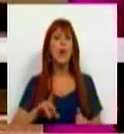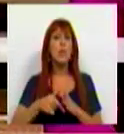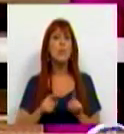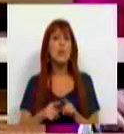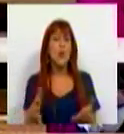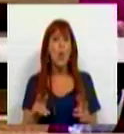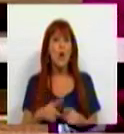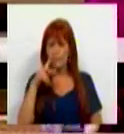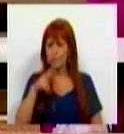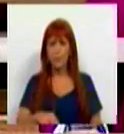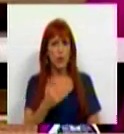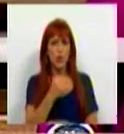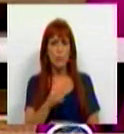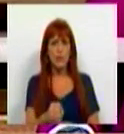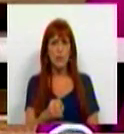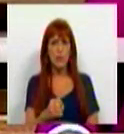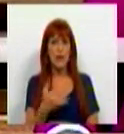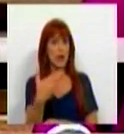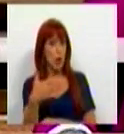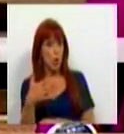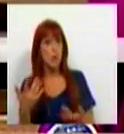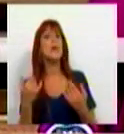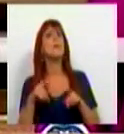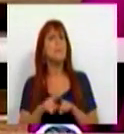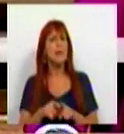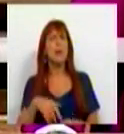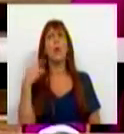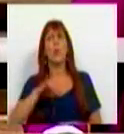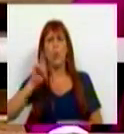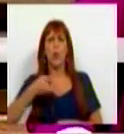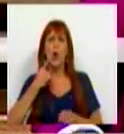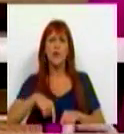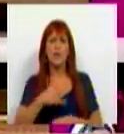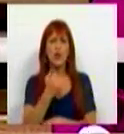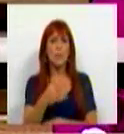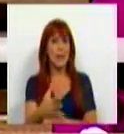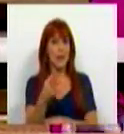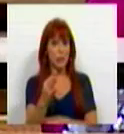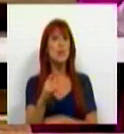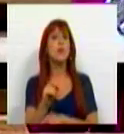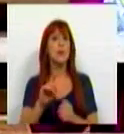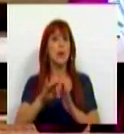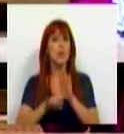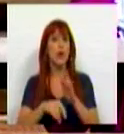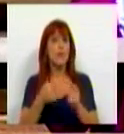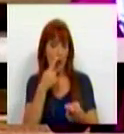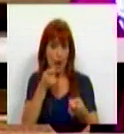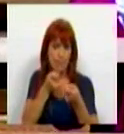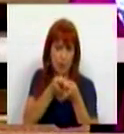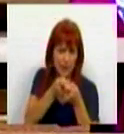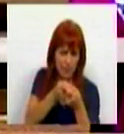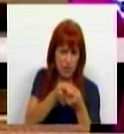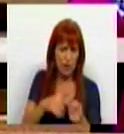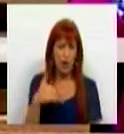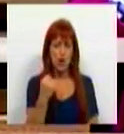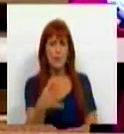foi praticamente interrompido em 2011, mas foi felizmente retomado em 2014 com o programa Aproximar.